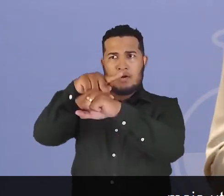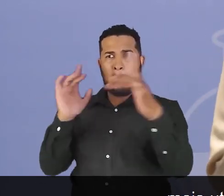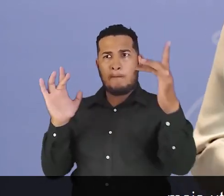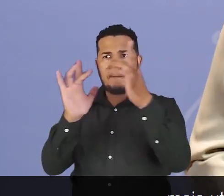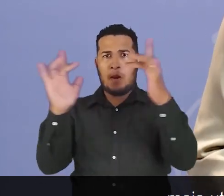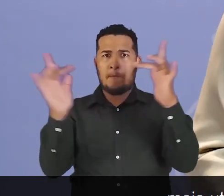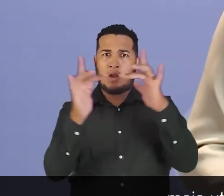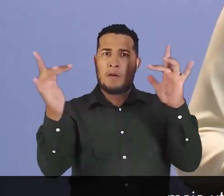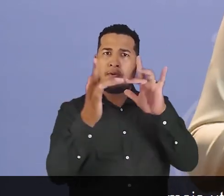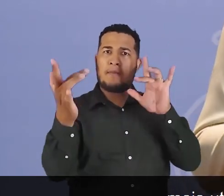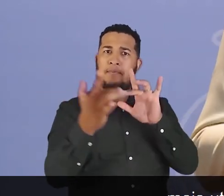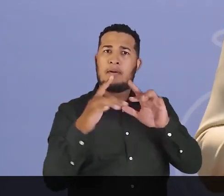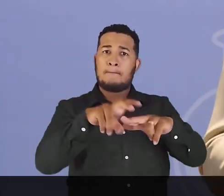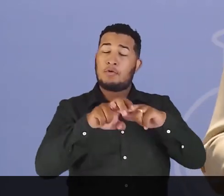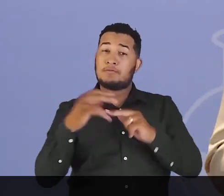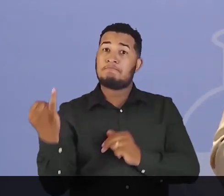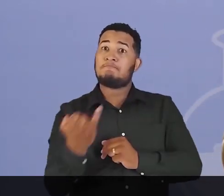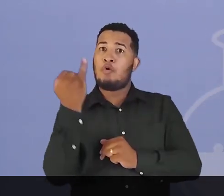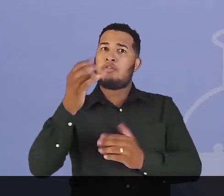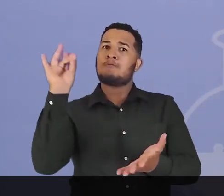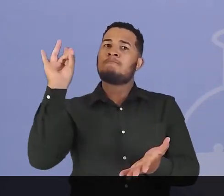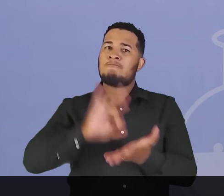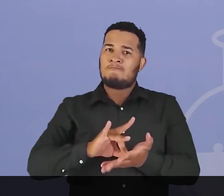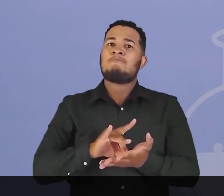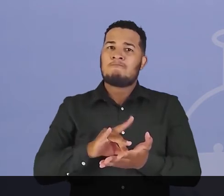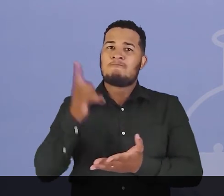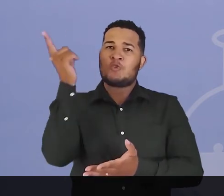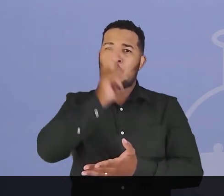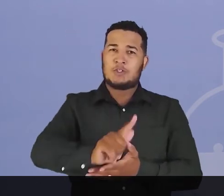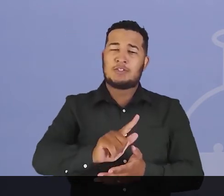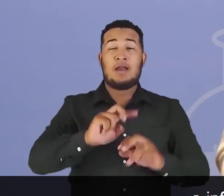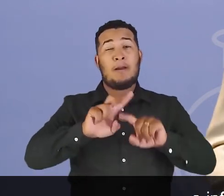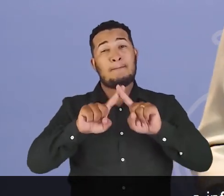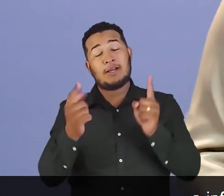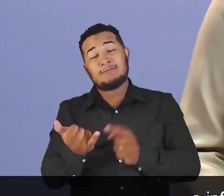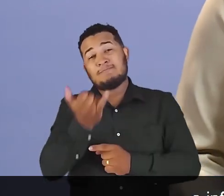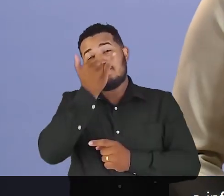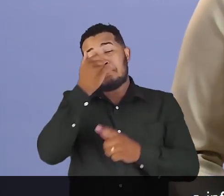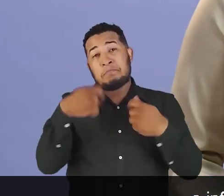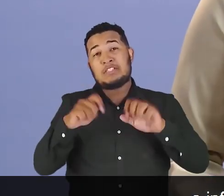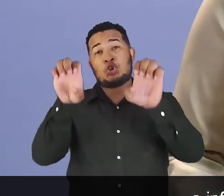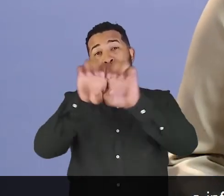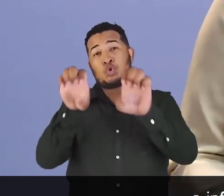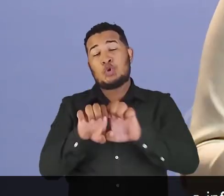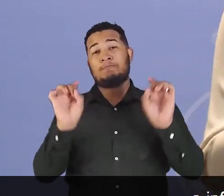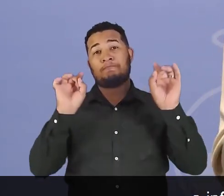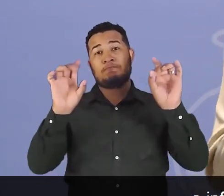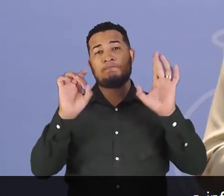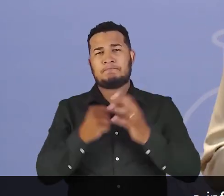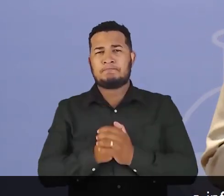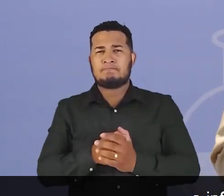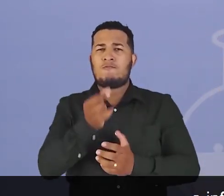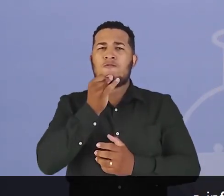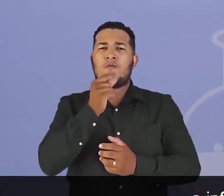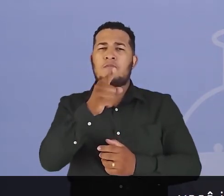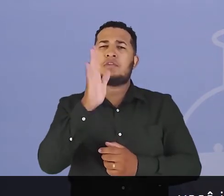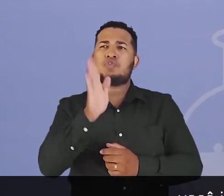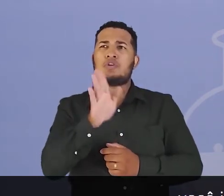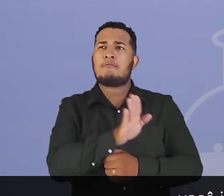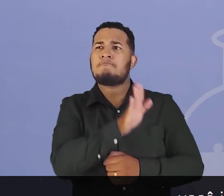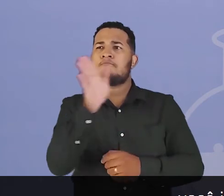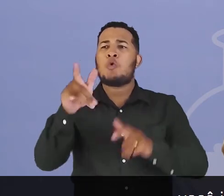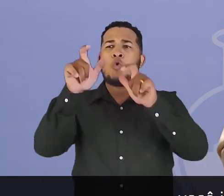os países no mundo. Por isso é tão importante que ele seja eficiente. E, infelizmente, ele depende de uma estrutura. Por exemplo, você já